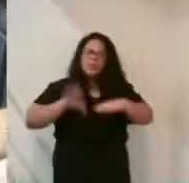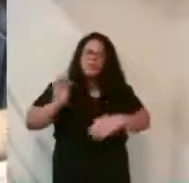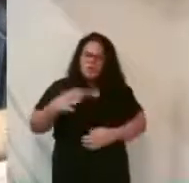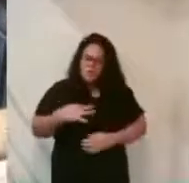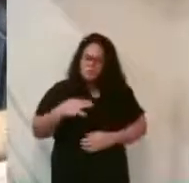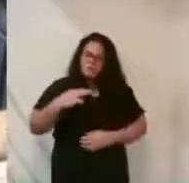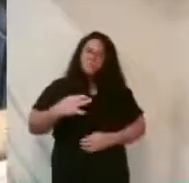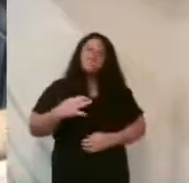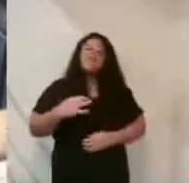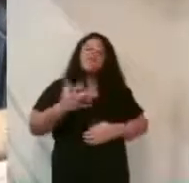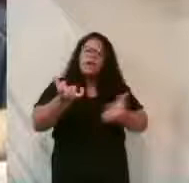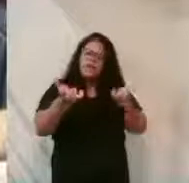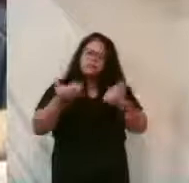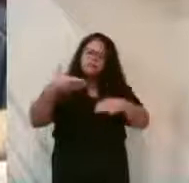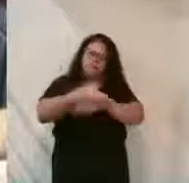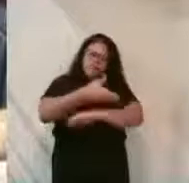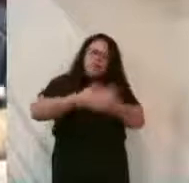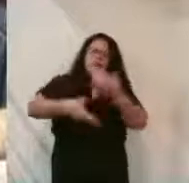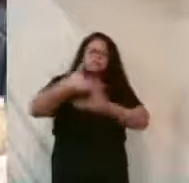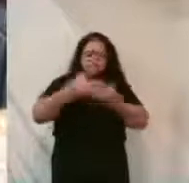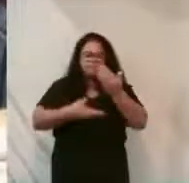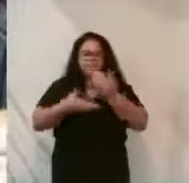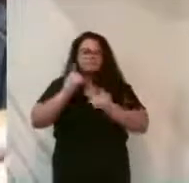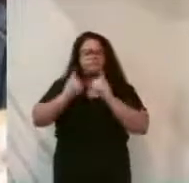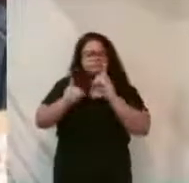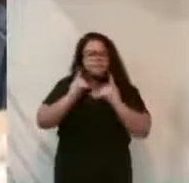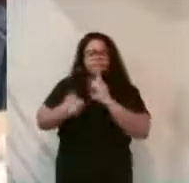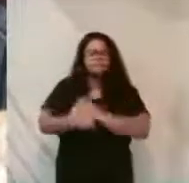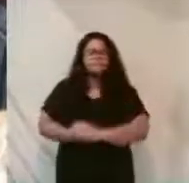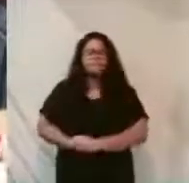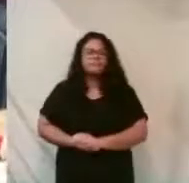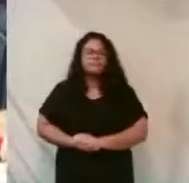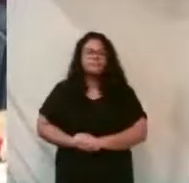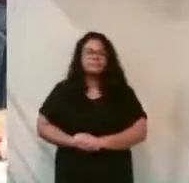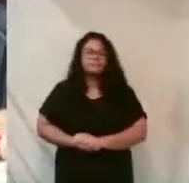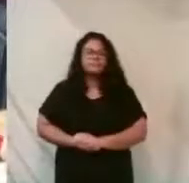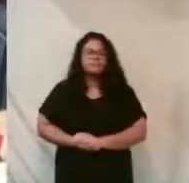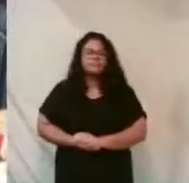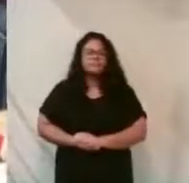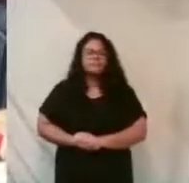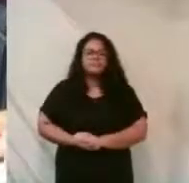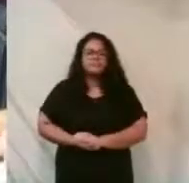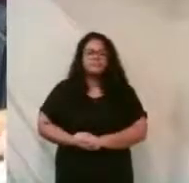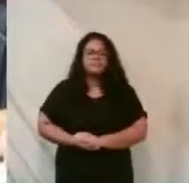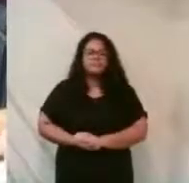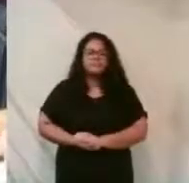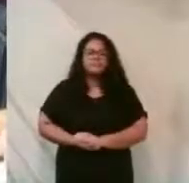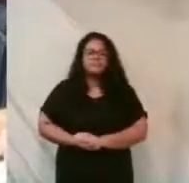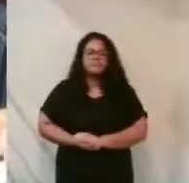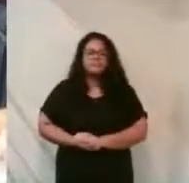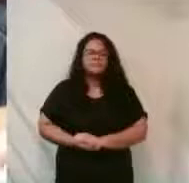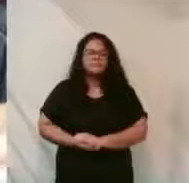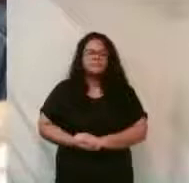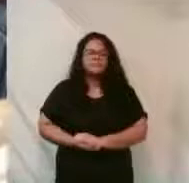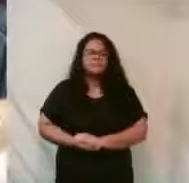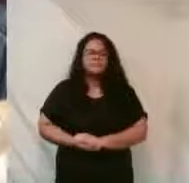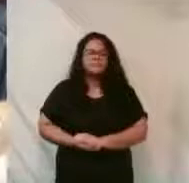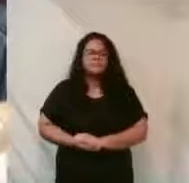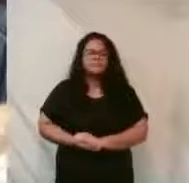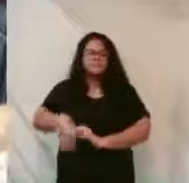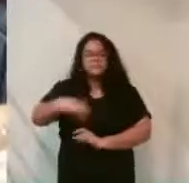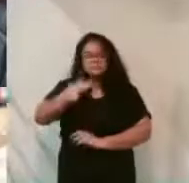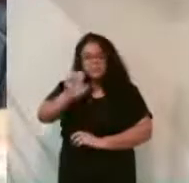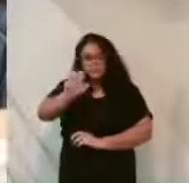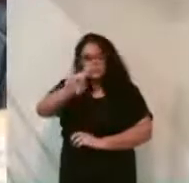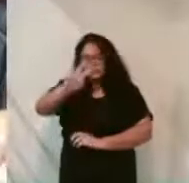justamente nessa atuação negocial, de conversar, de buscar os órgãos e o decreto. Inclusive, o doutor Fernando participou da reunião conosco anterior,